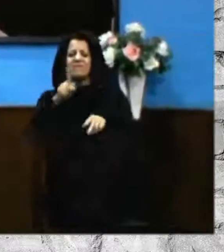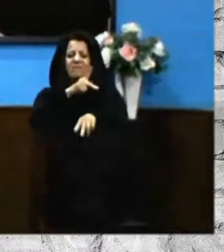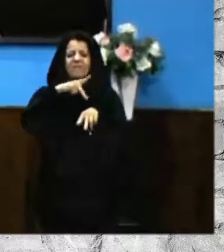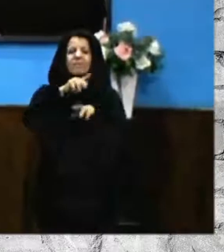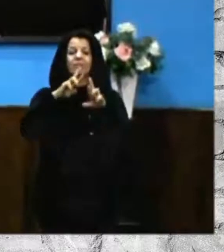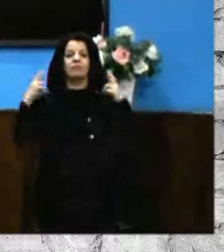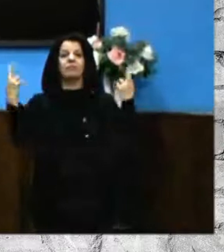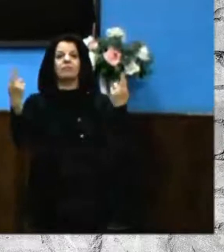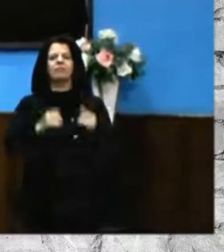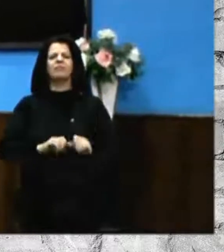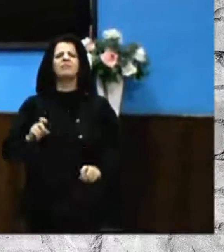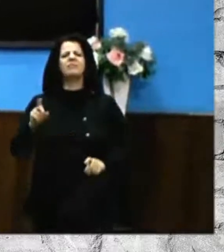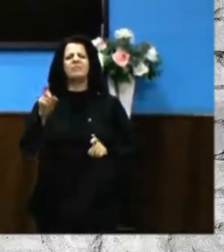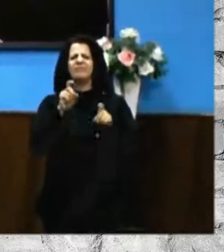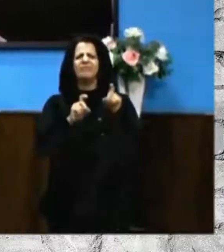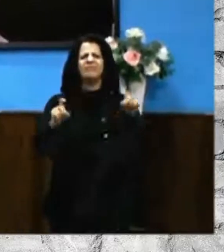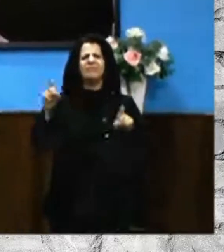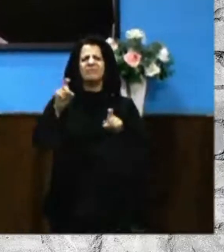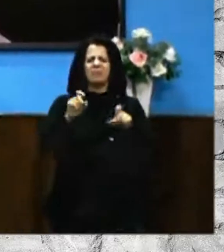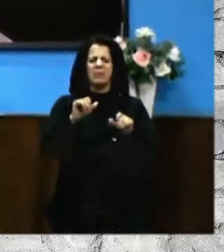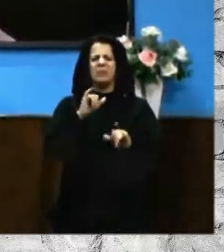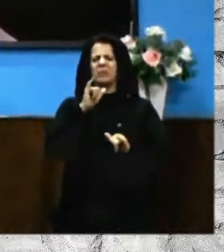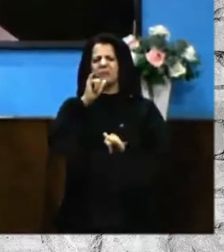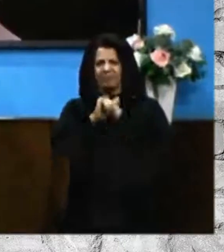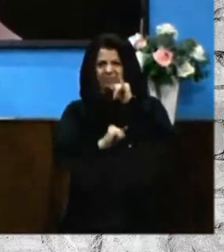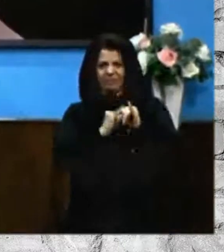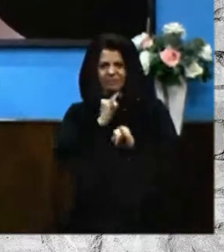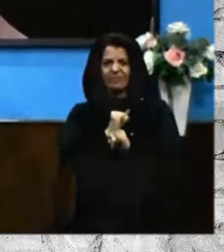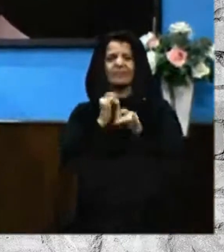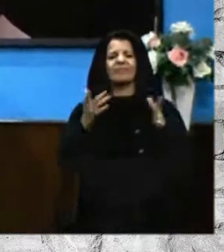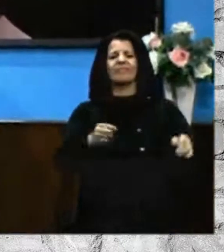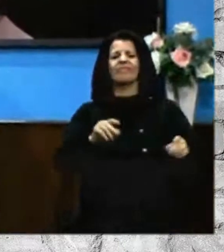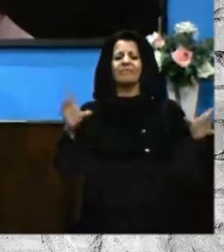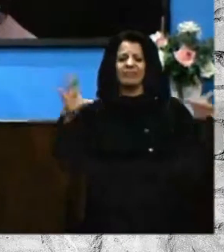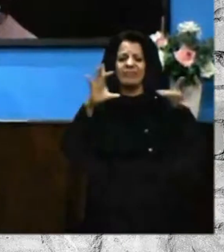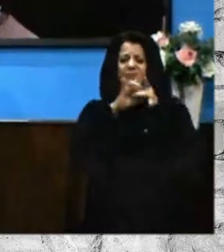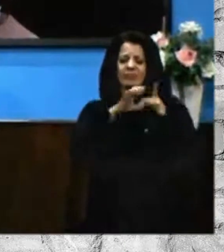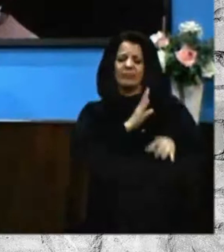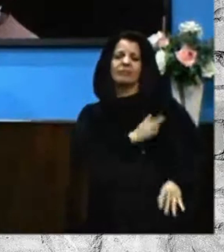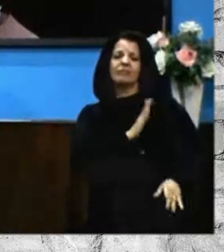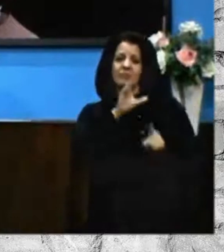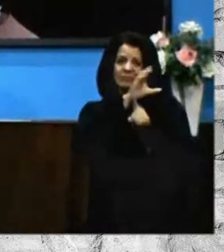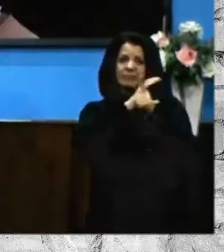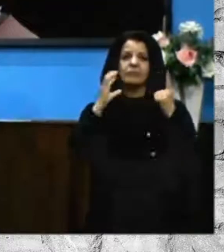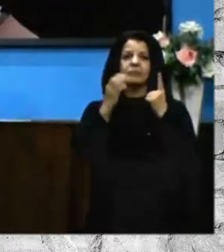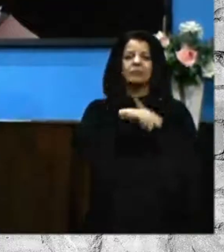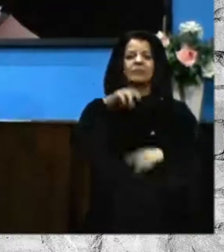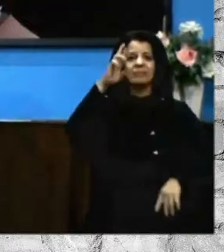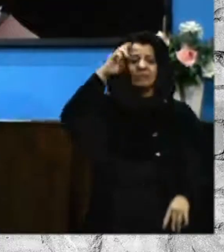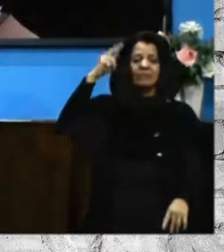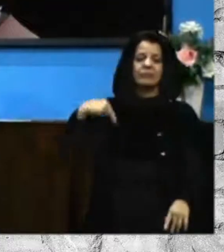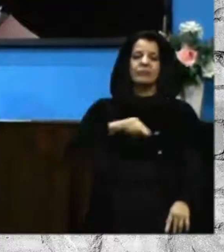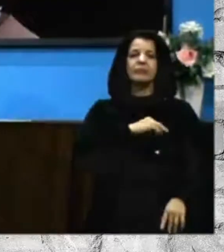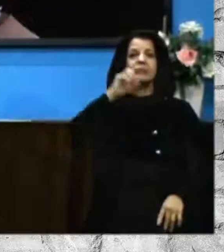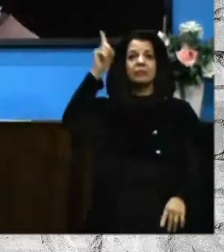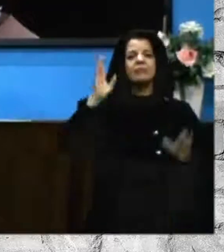internet, não é? Se reunindo em espírito, em alma, unindo os seus corações para cultuar ao Senhor nosso